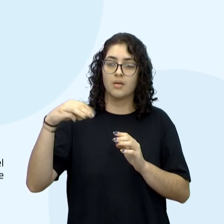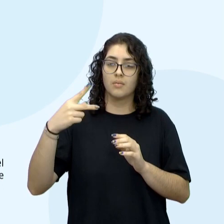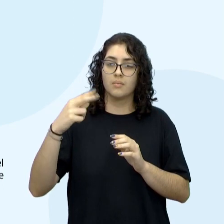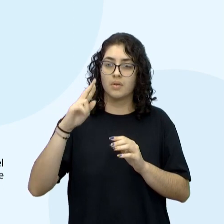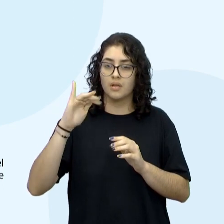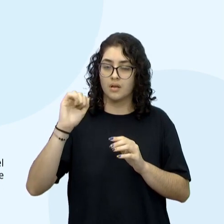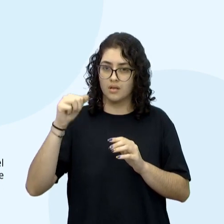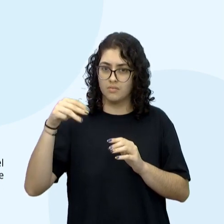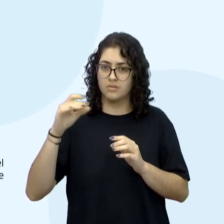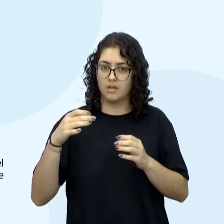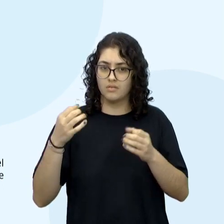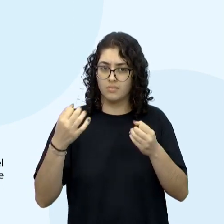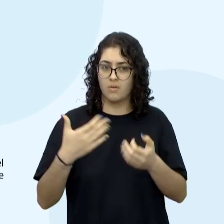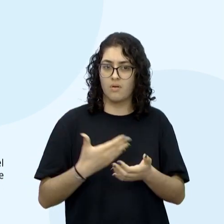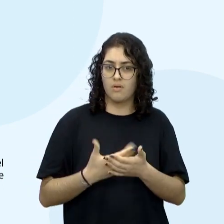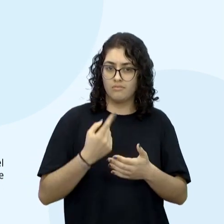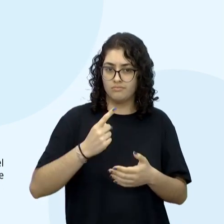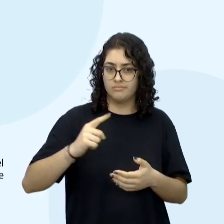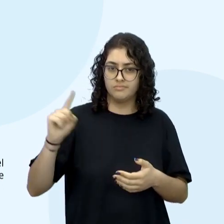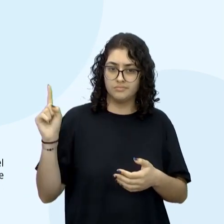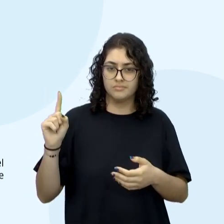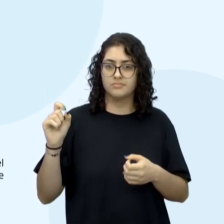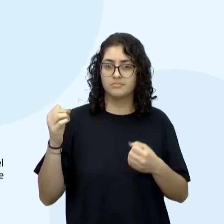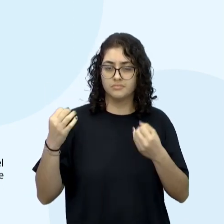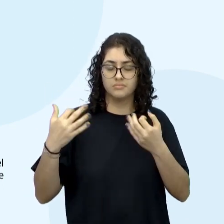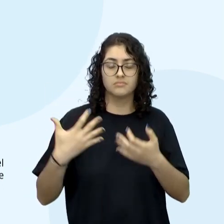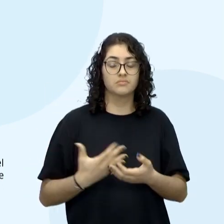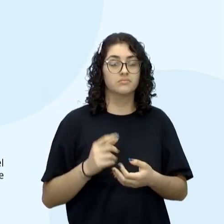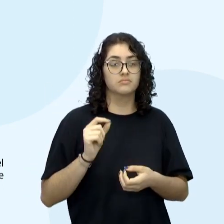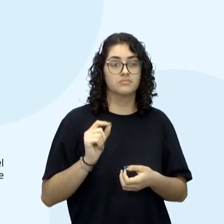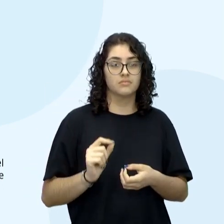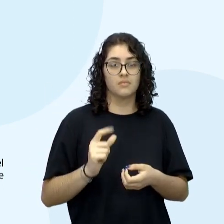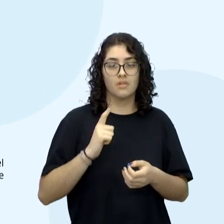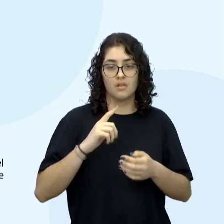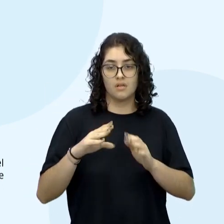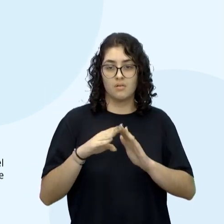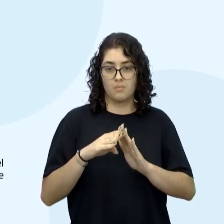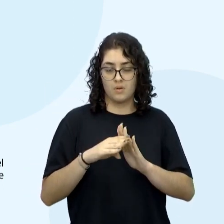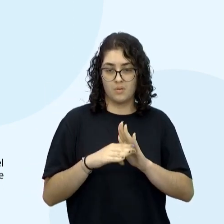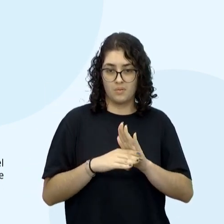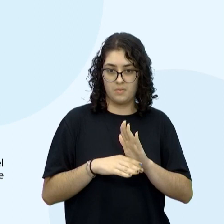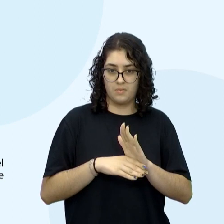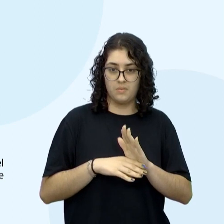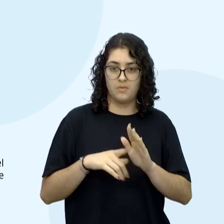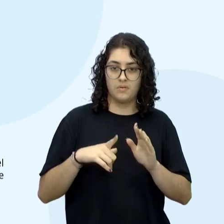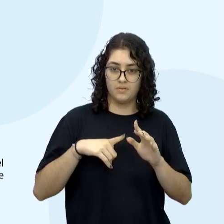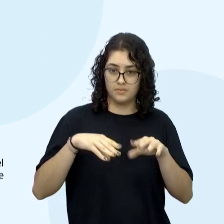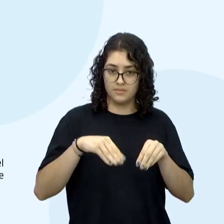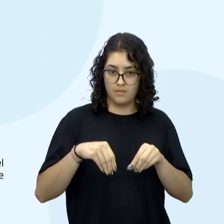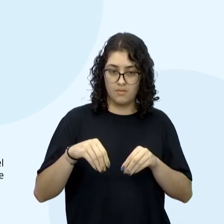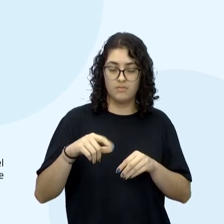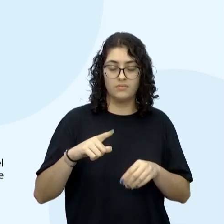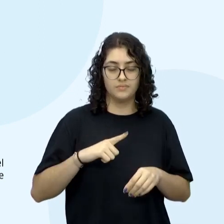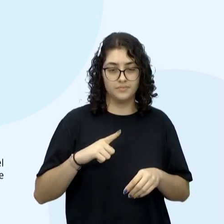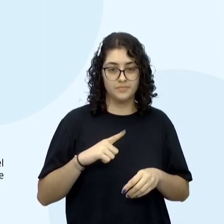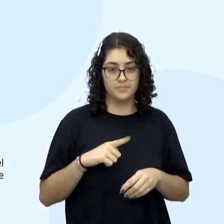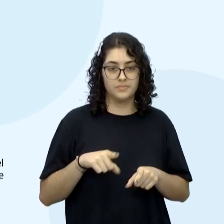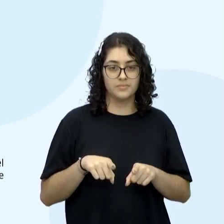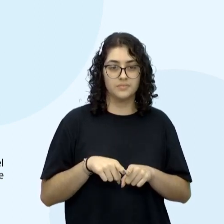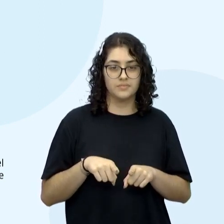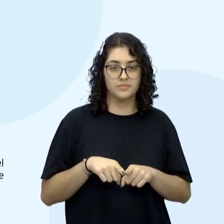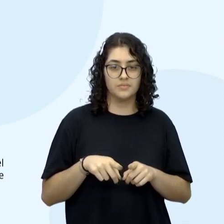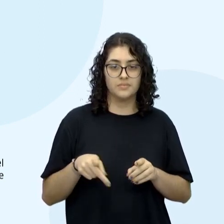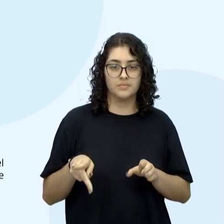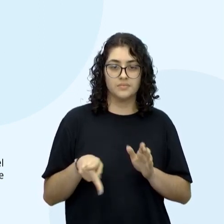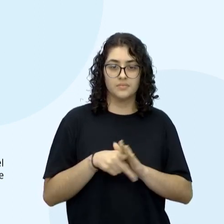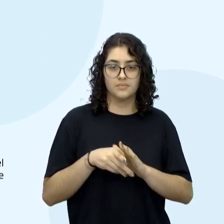intemperismo na última aula, que quando a gente fala sobre intemperismo, a gente está falando sobre os processos, né, que o solo sofre, tanto endógenos,